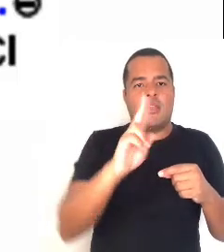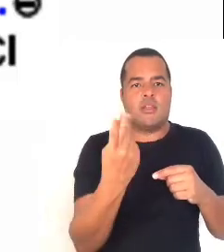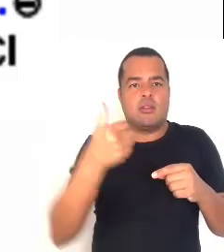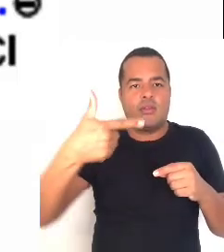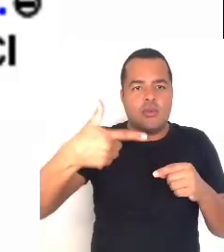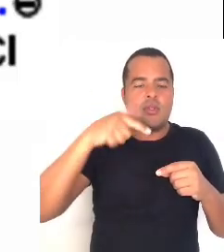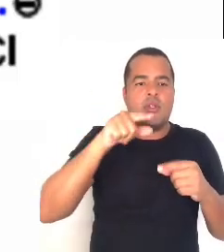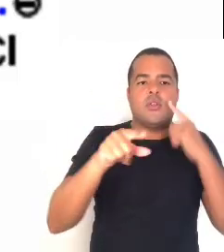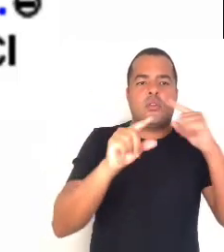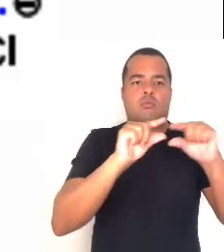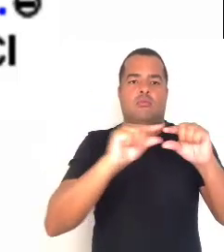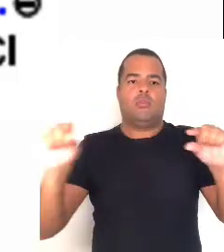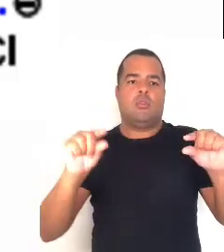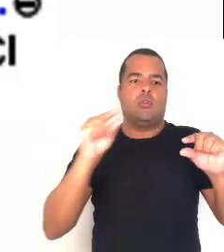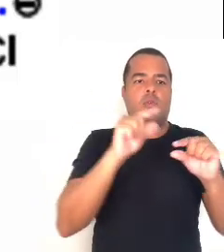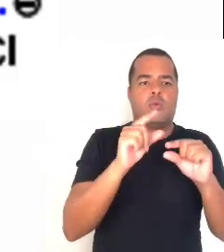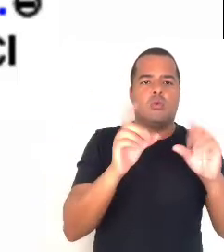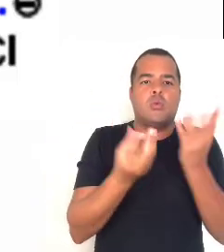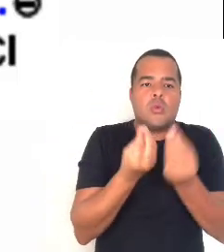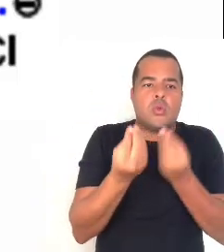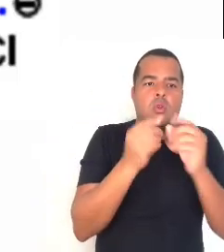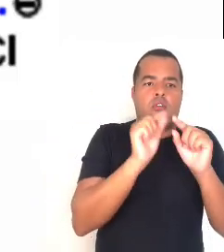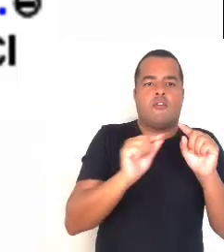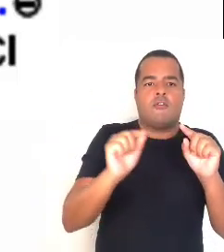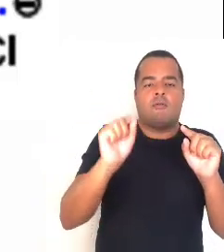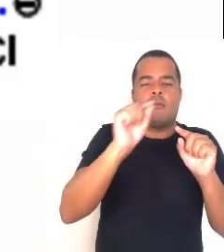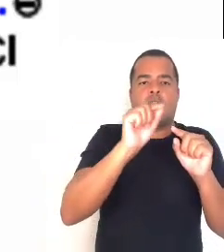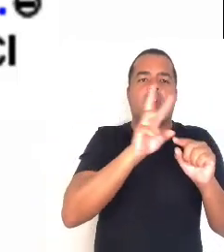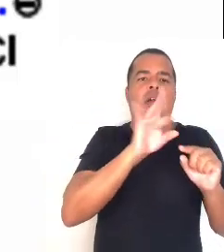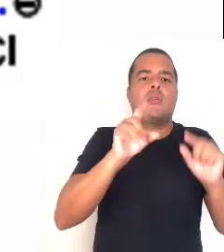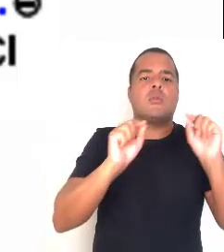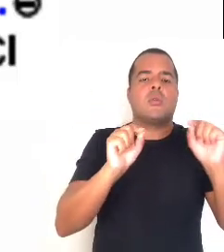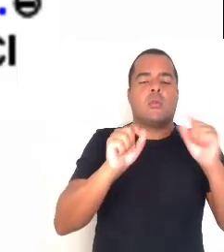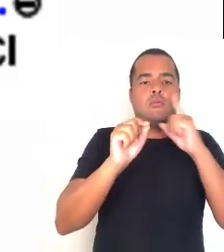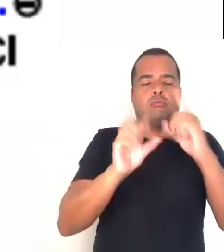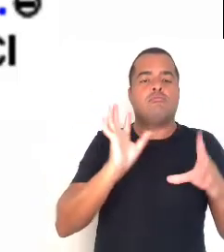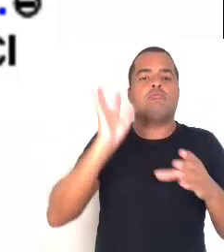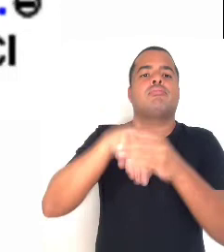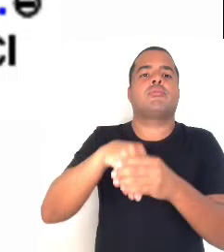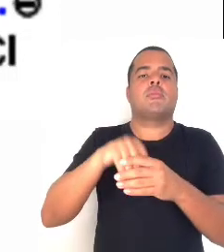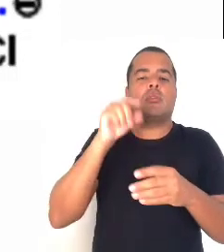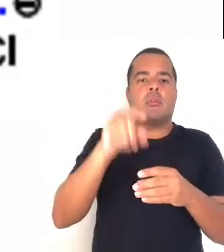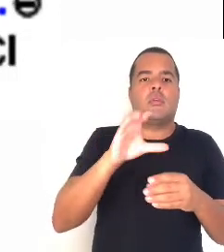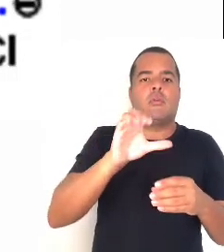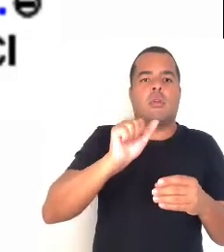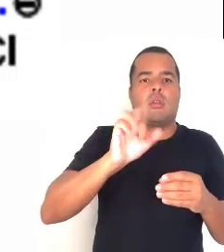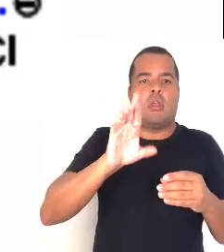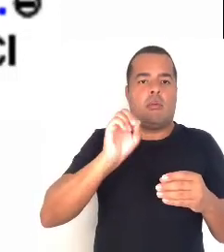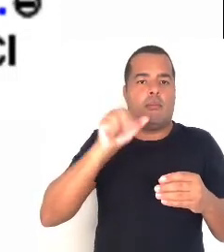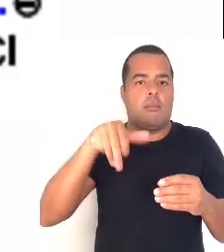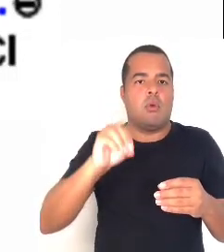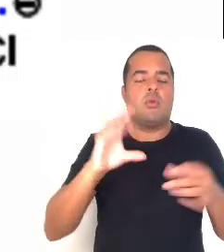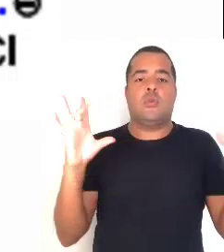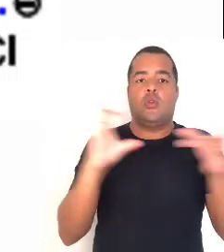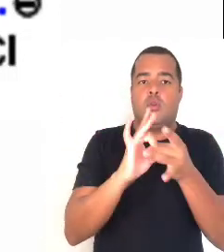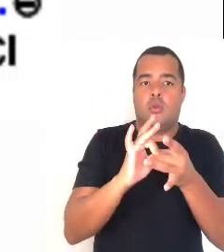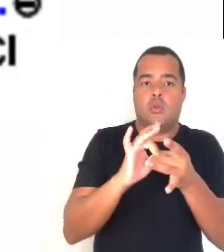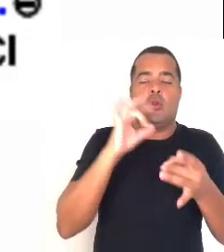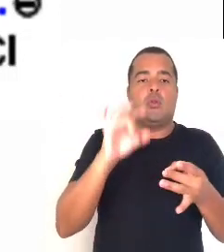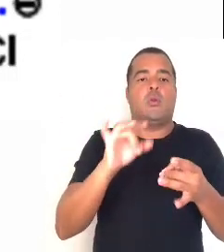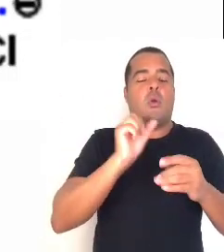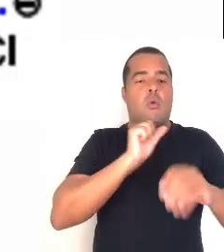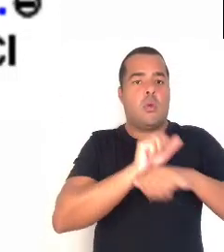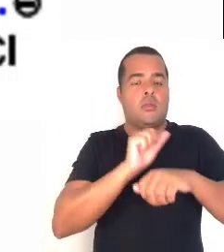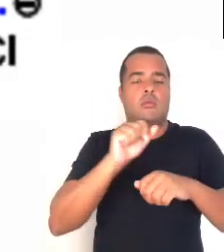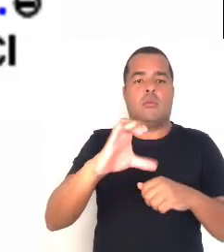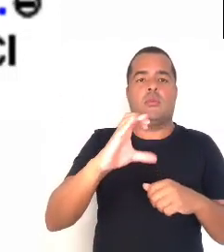mostrando para vocês, o NH2, com seus pares de elétrons disponíveis, ele vai atacar justamente quem? O carbono, que está ligado